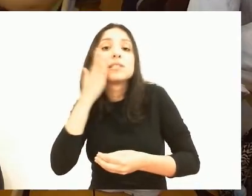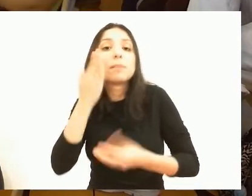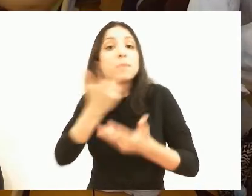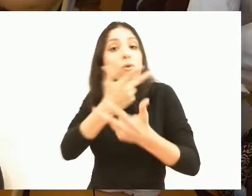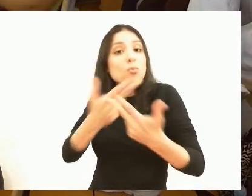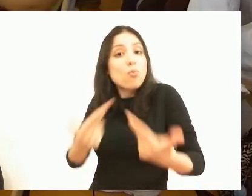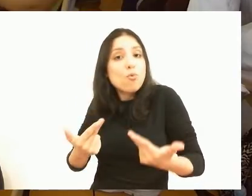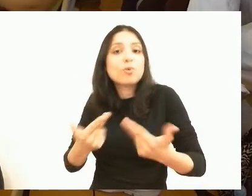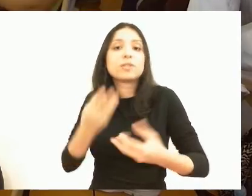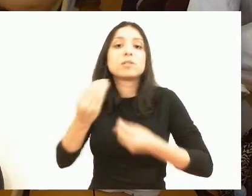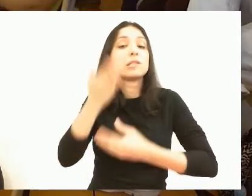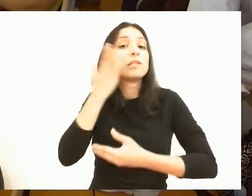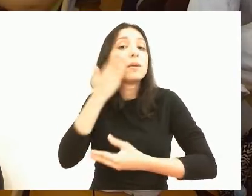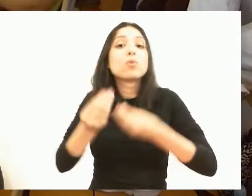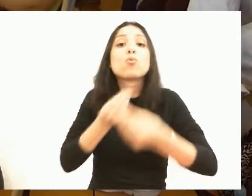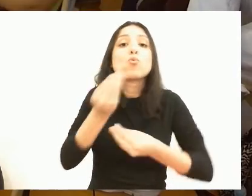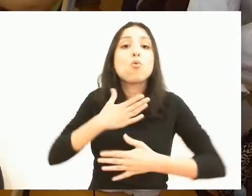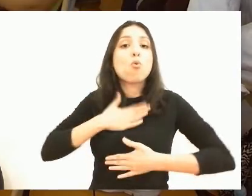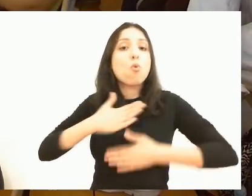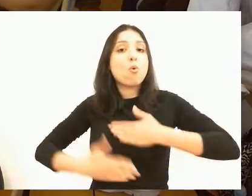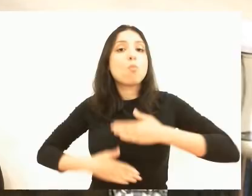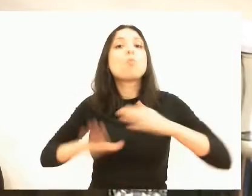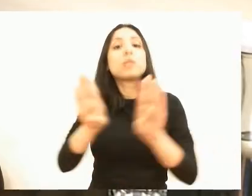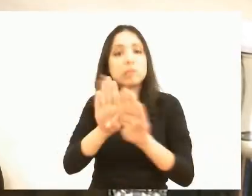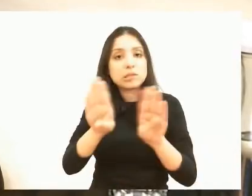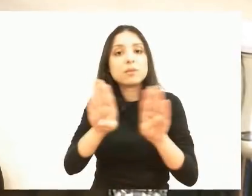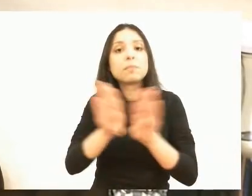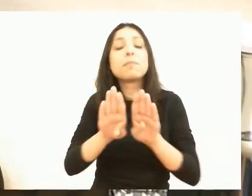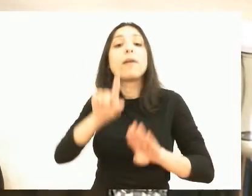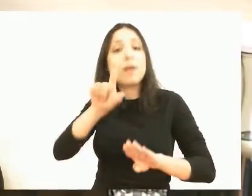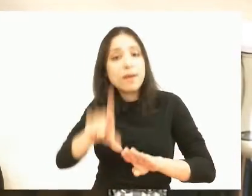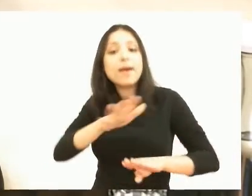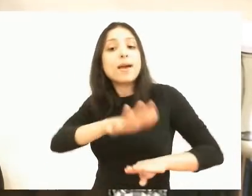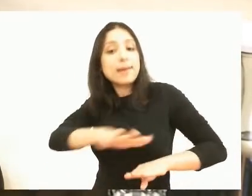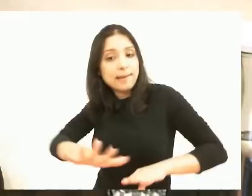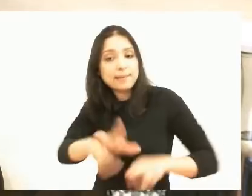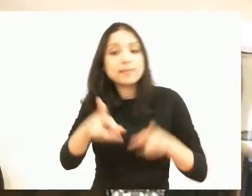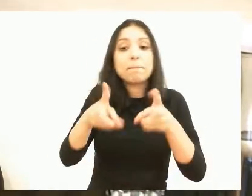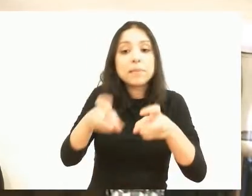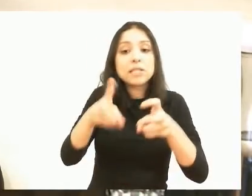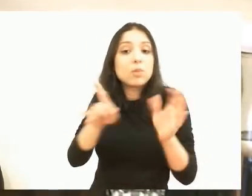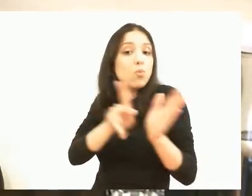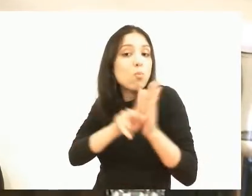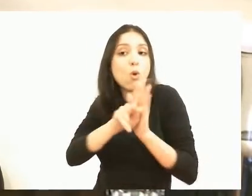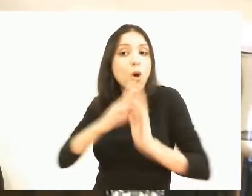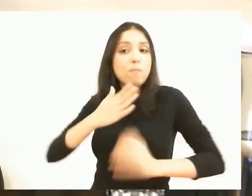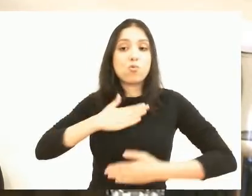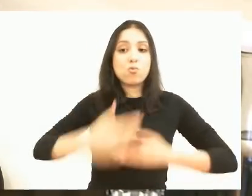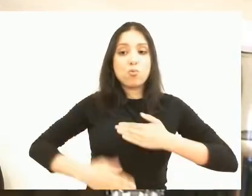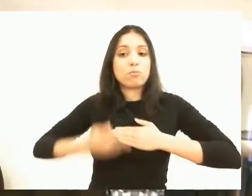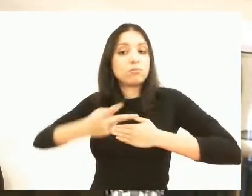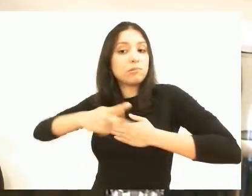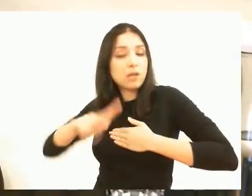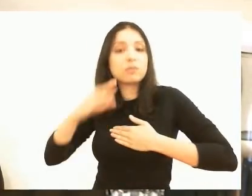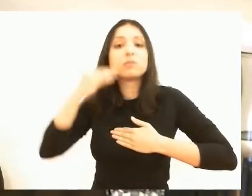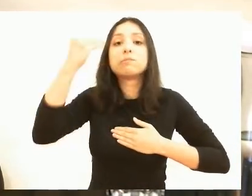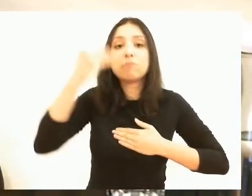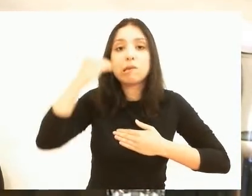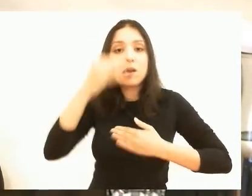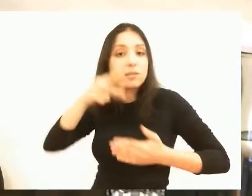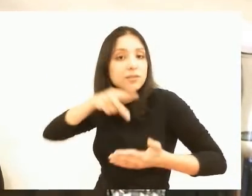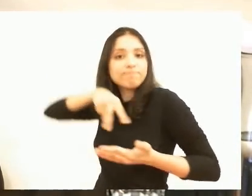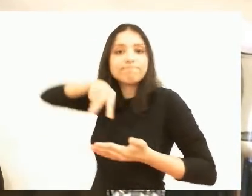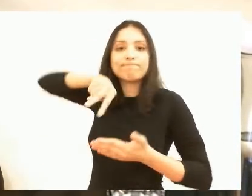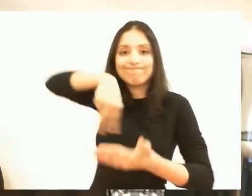sobre o corpo né mas é você reconhecer o teu próprio corpo na experiência do movimento na experiência da